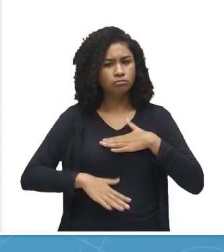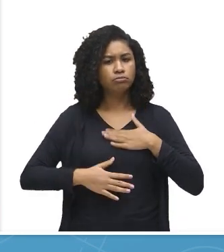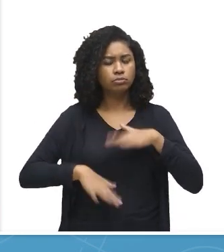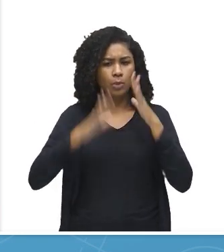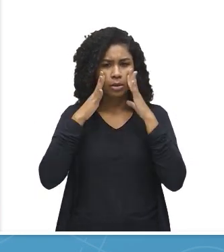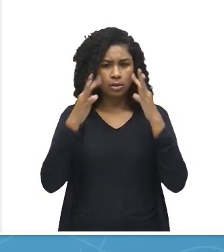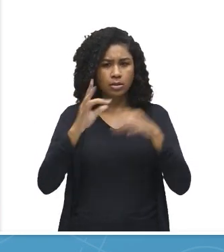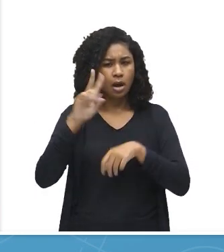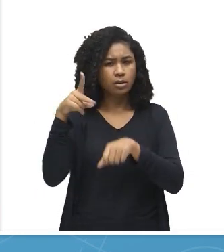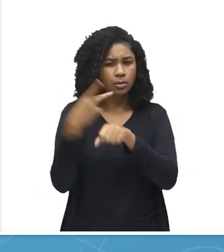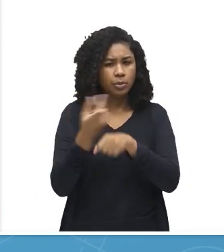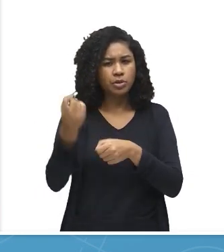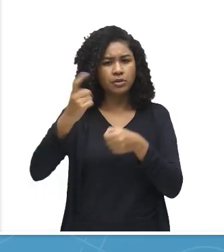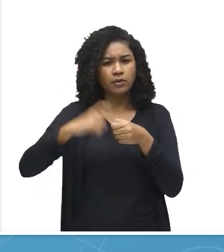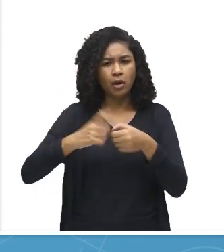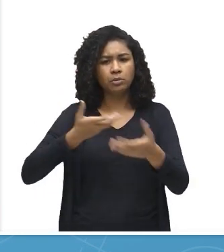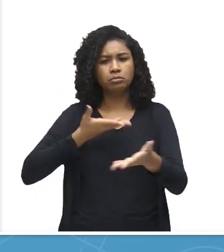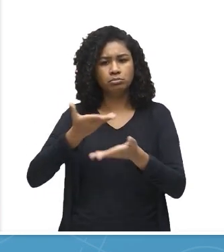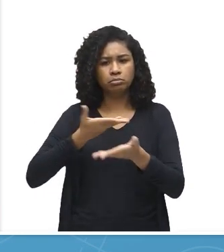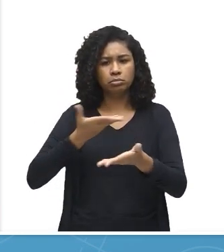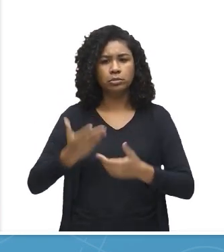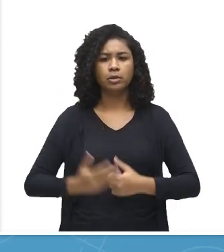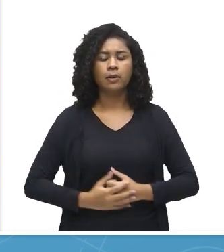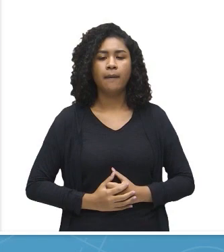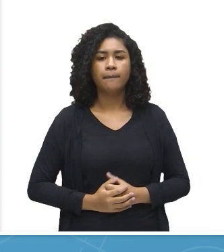daqui a pouquinho a gente volta para interagir.